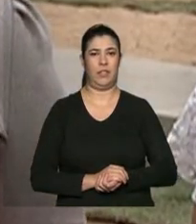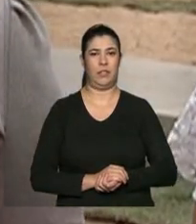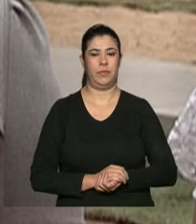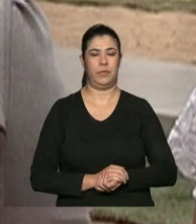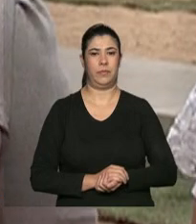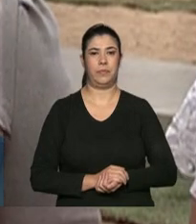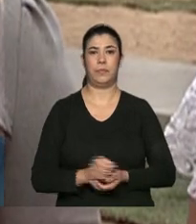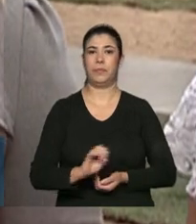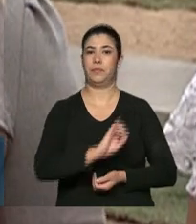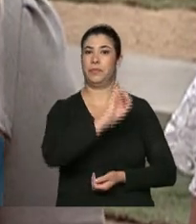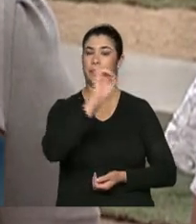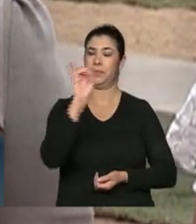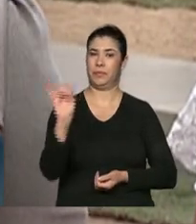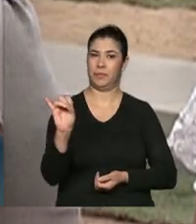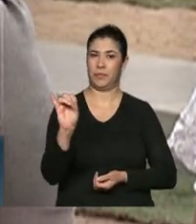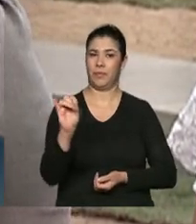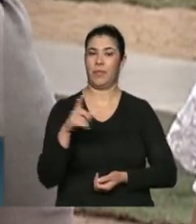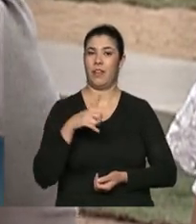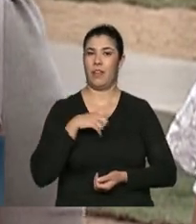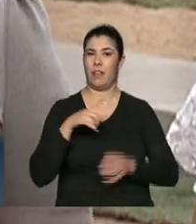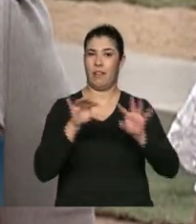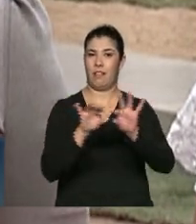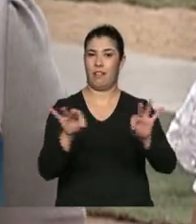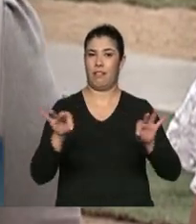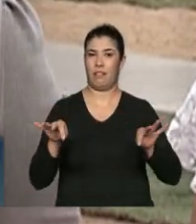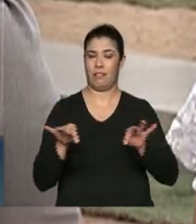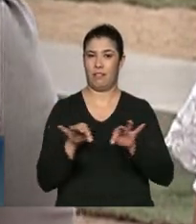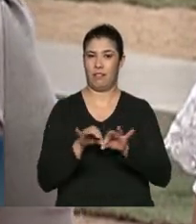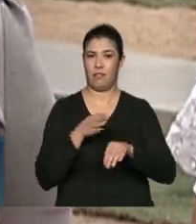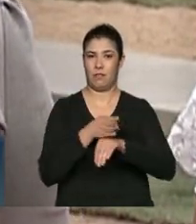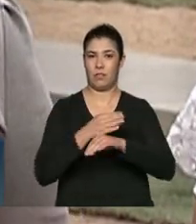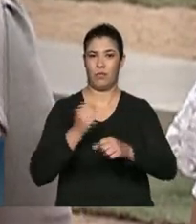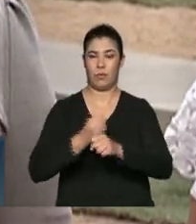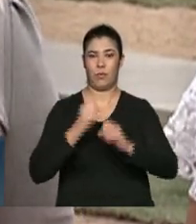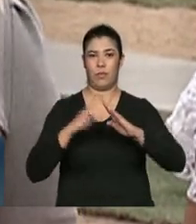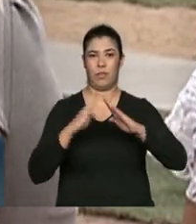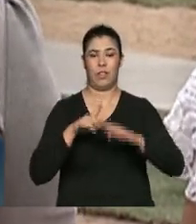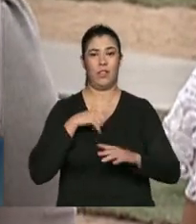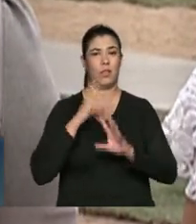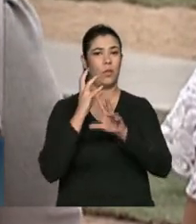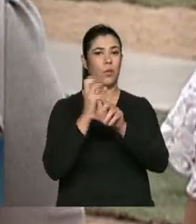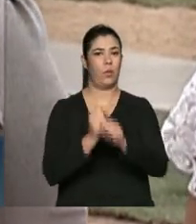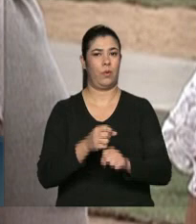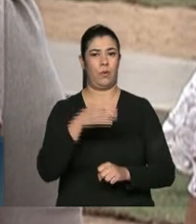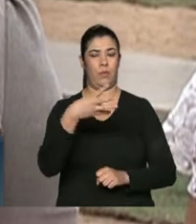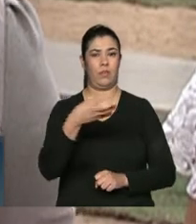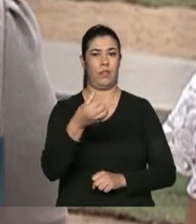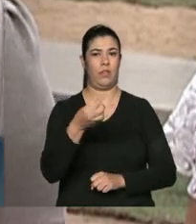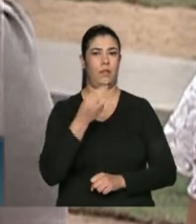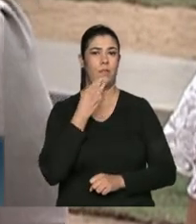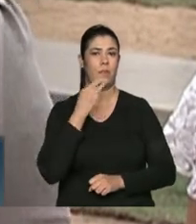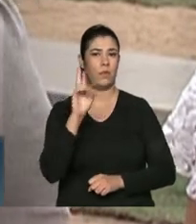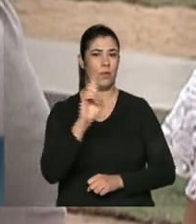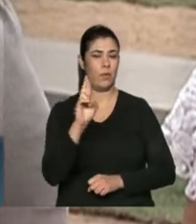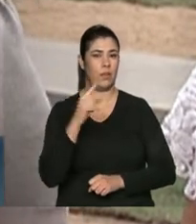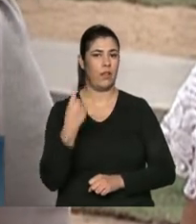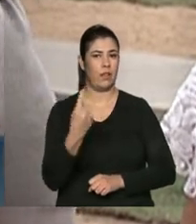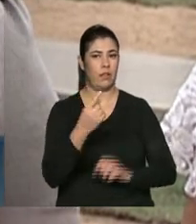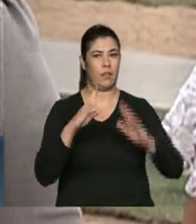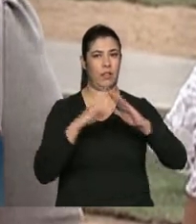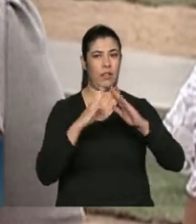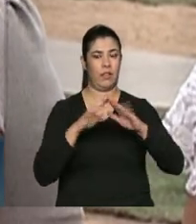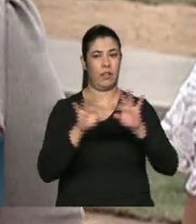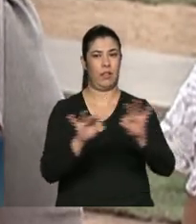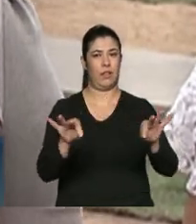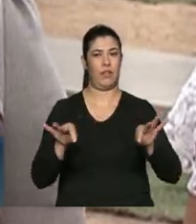Olá, o empreendimento tem um valor total de 46 milhões de reais. Cada casa tem 45